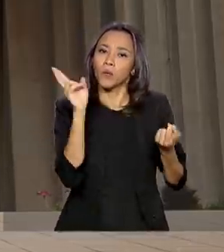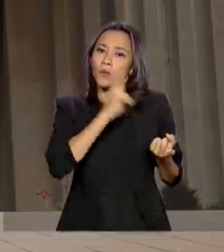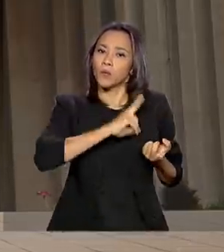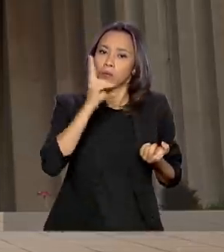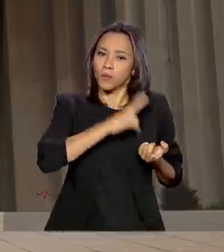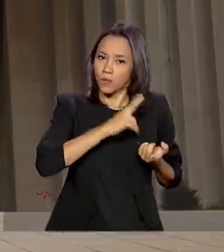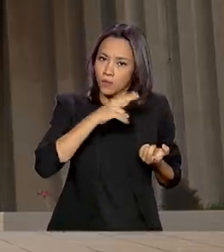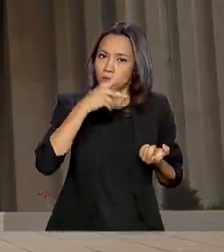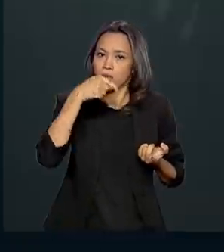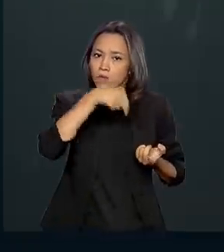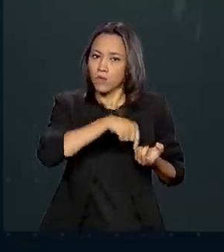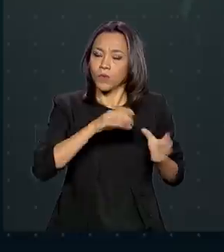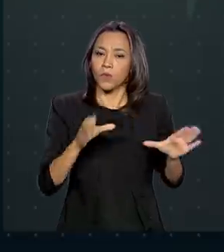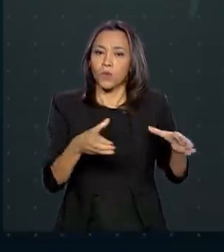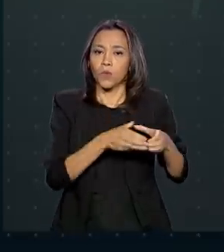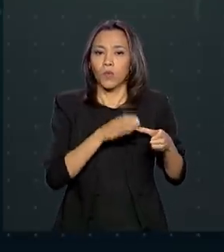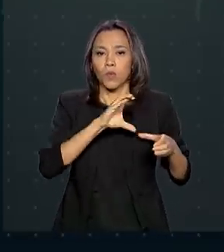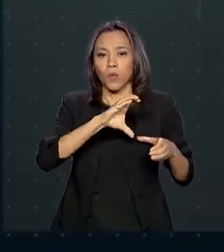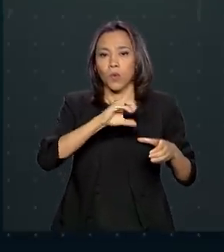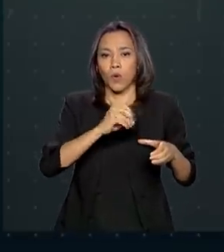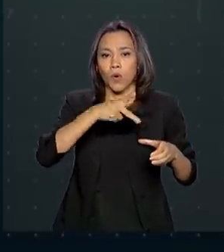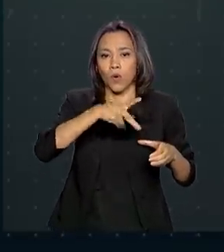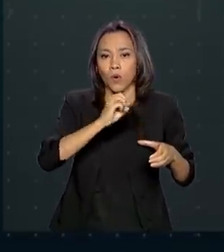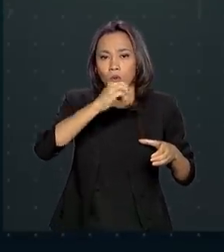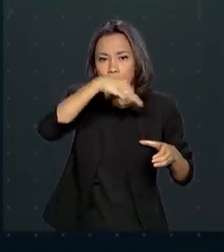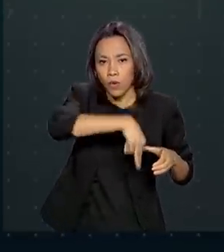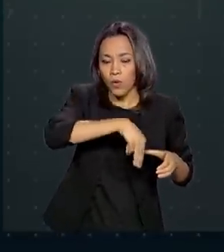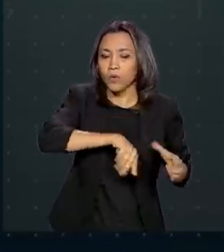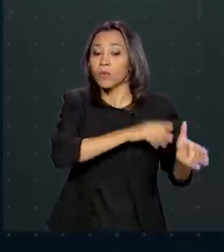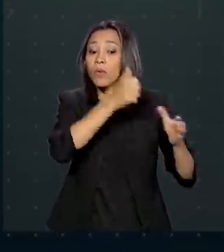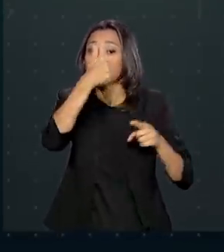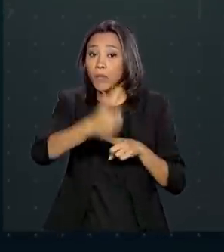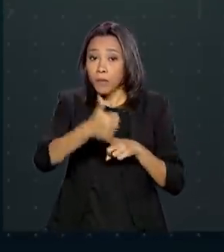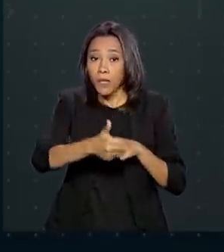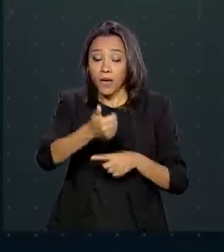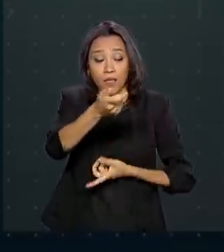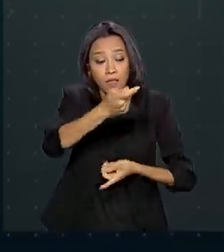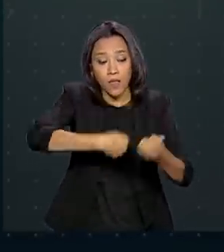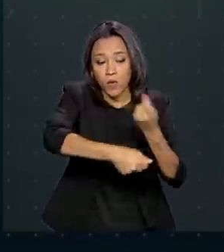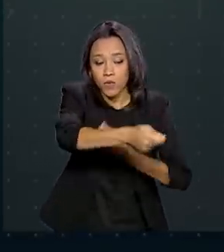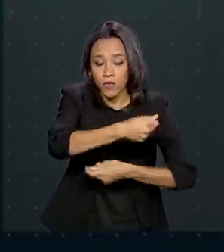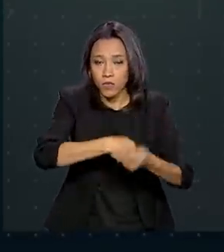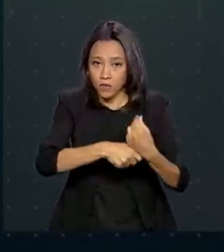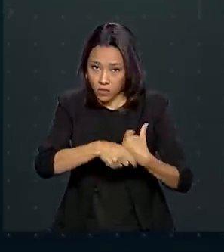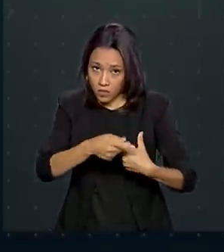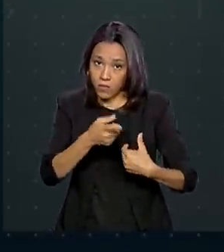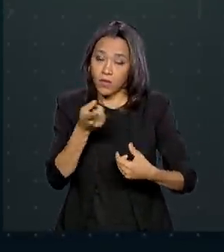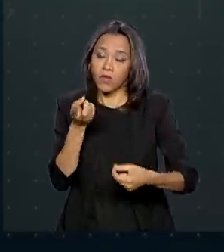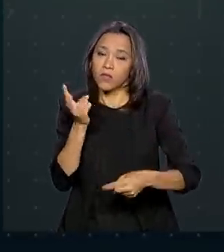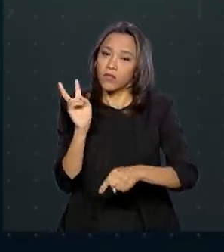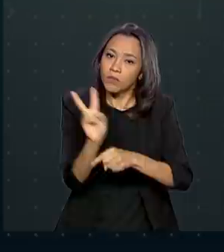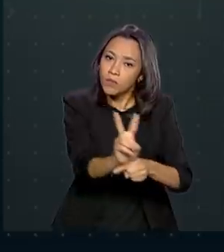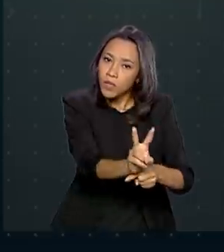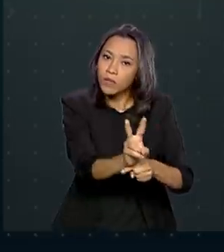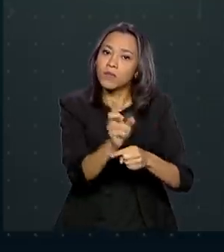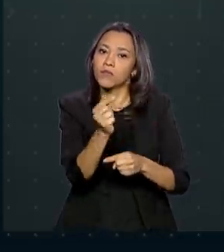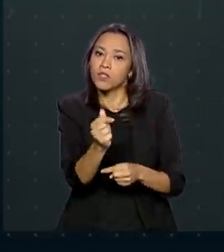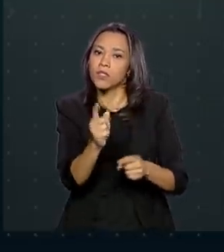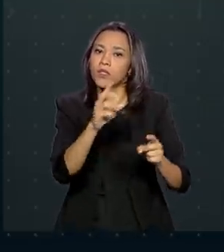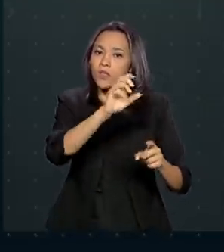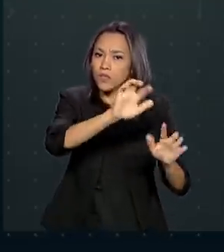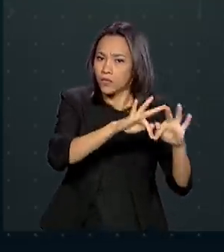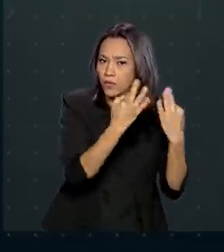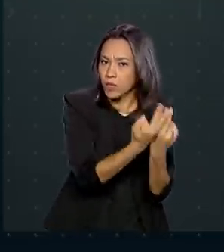Monetário Nacional. A primeira facilita a renegociação de operações de créditos de empresas e de famílias.